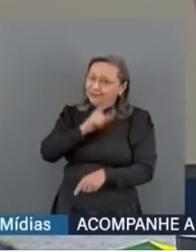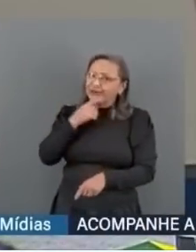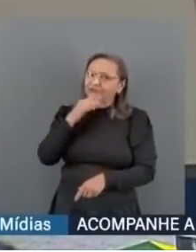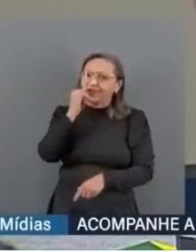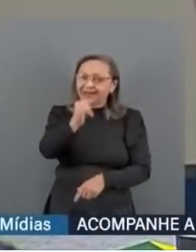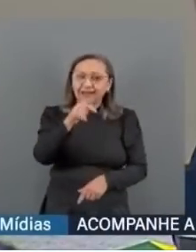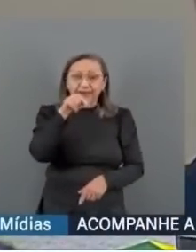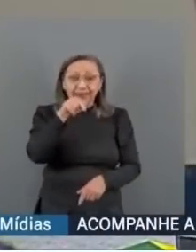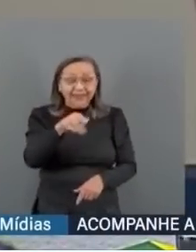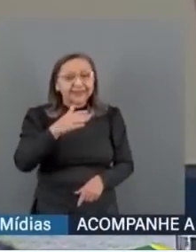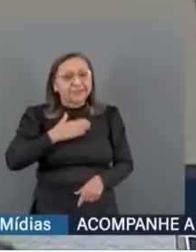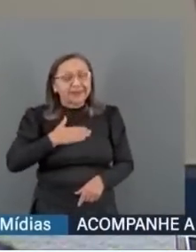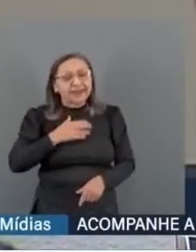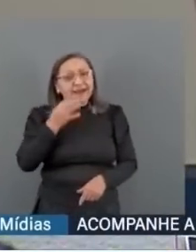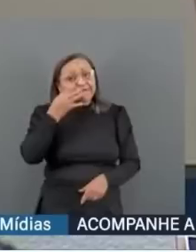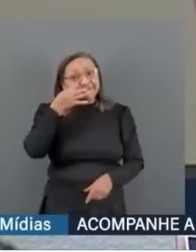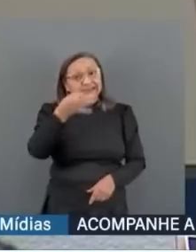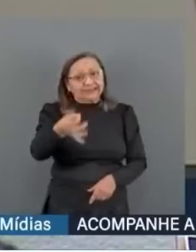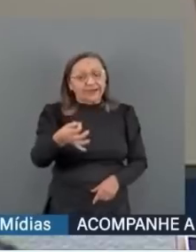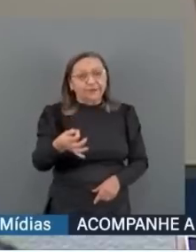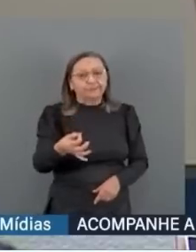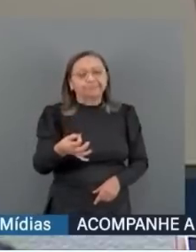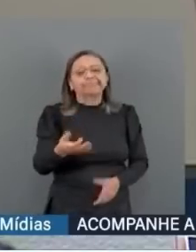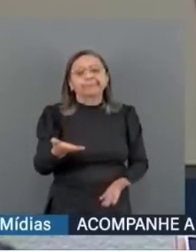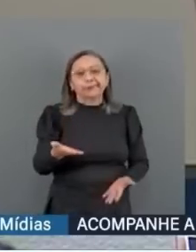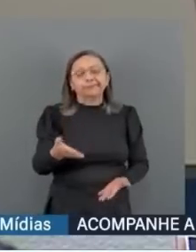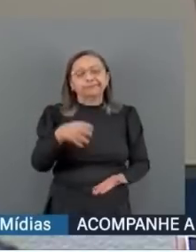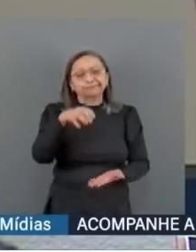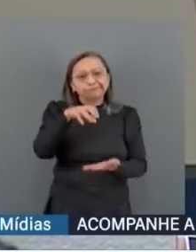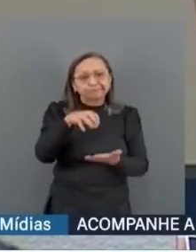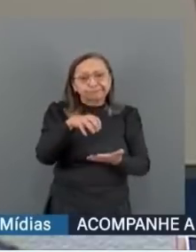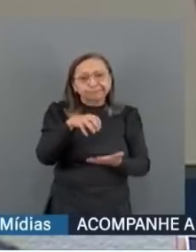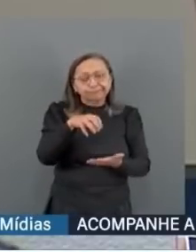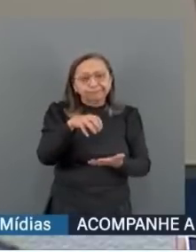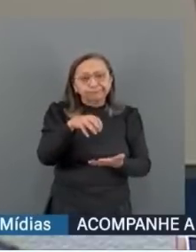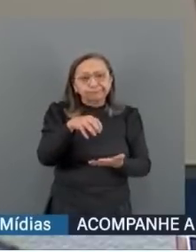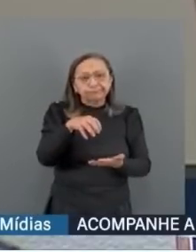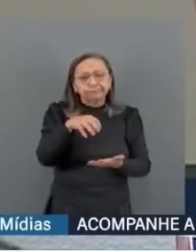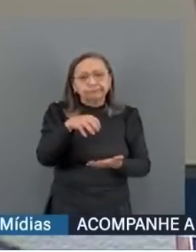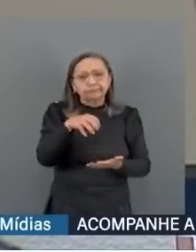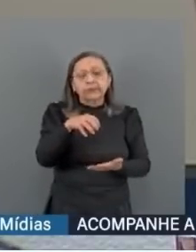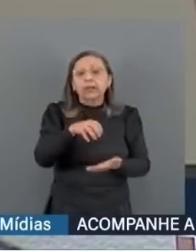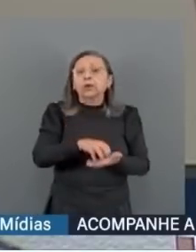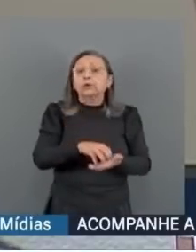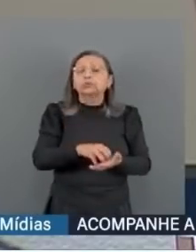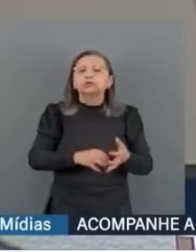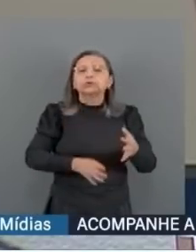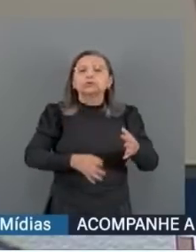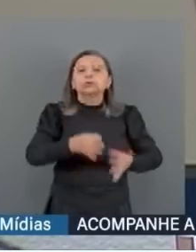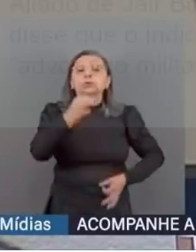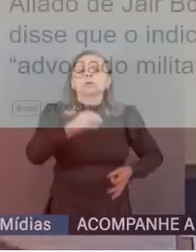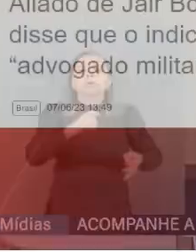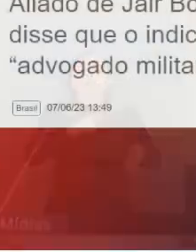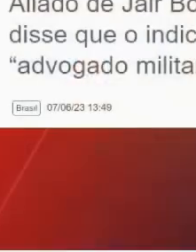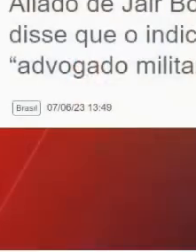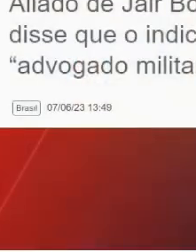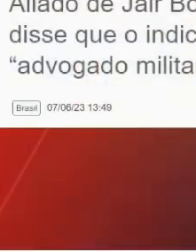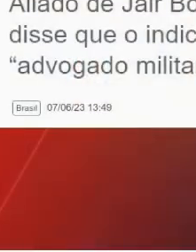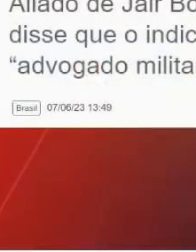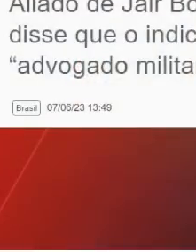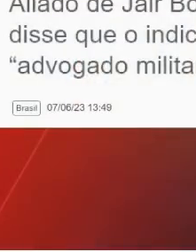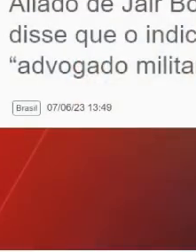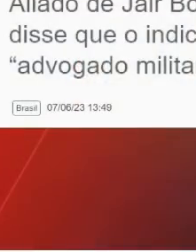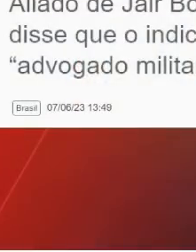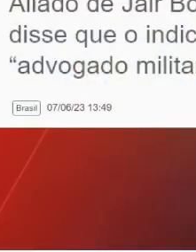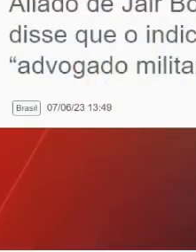voto aplaudido pela Damaris. É um voto aplaudido pelo eu ia falar Salafraia, né? Não, pelo Malafaia. Perdão aí,